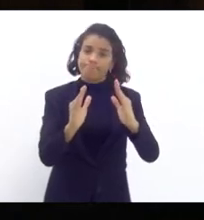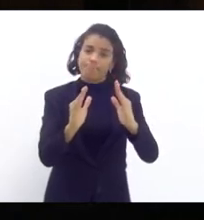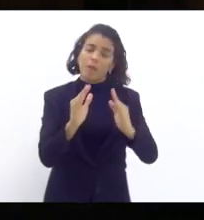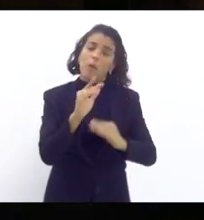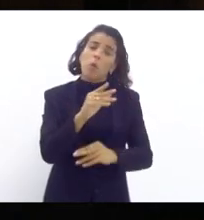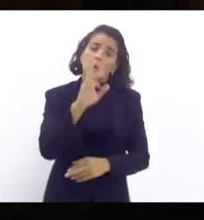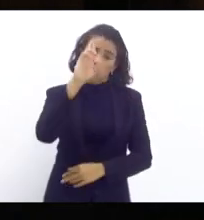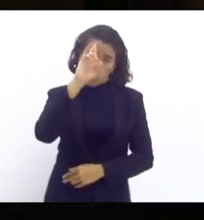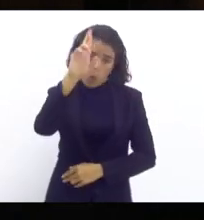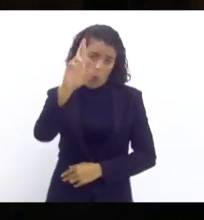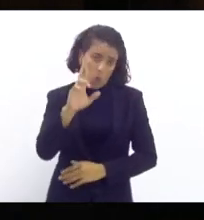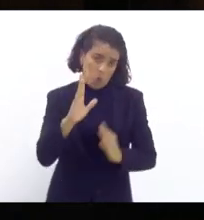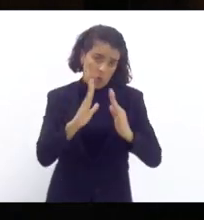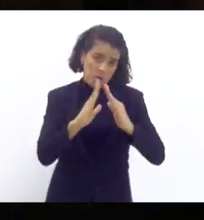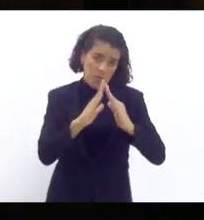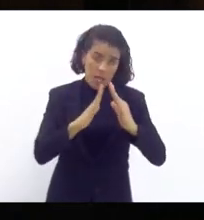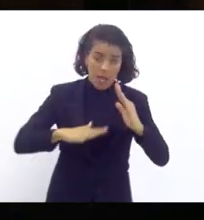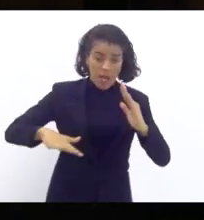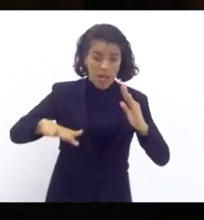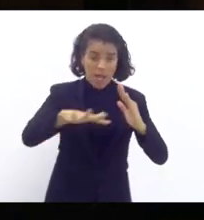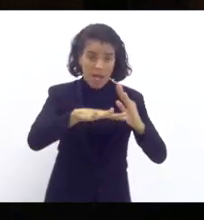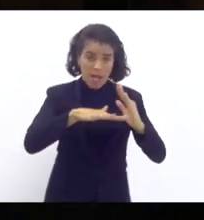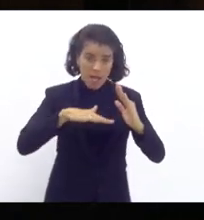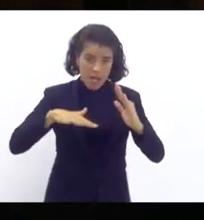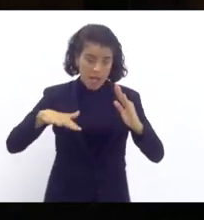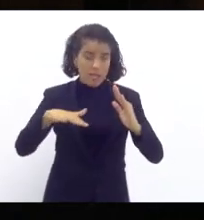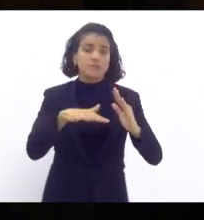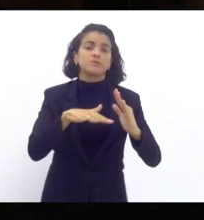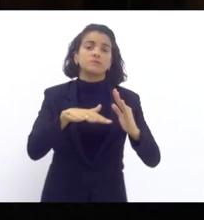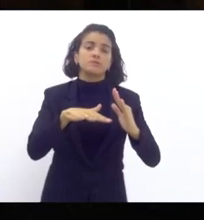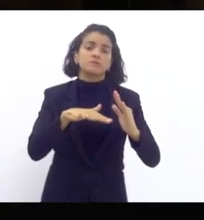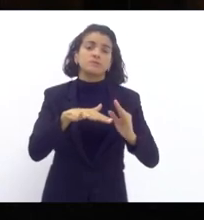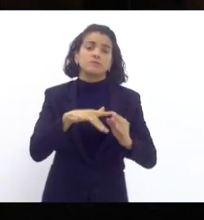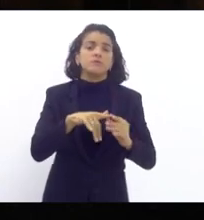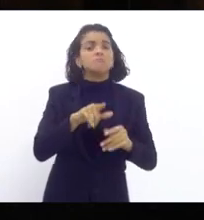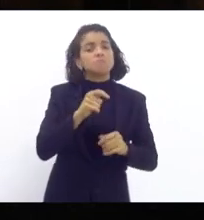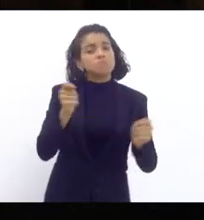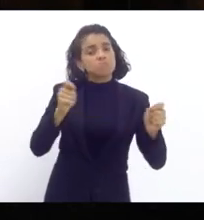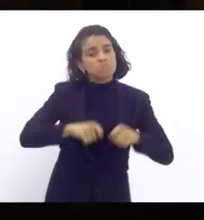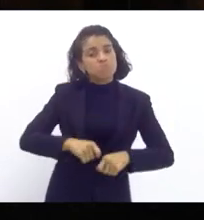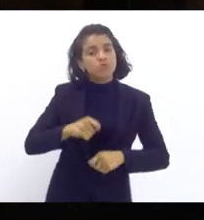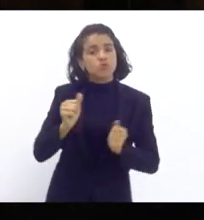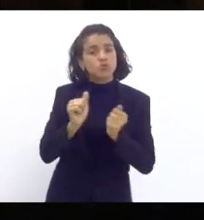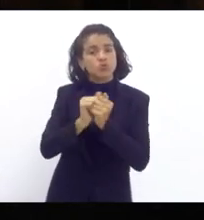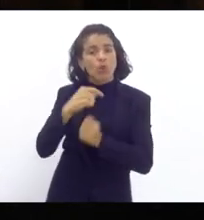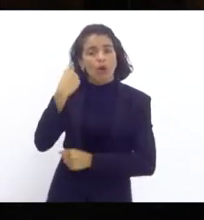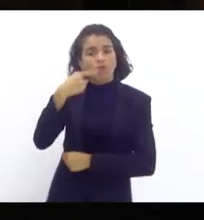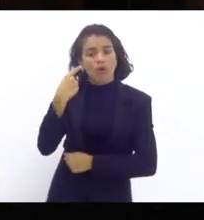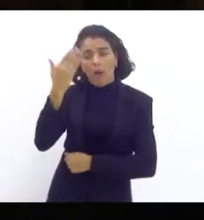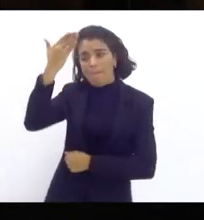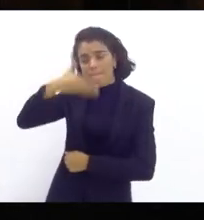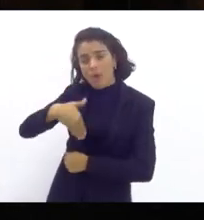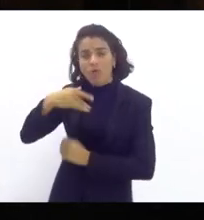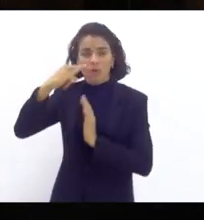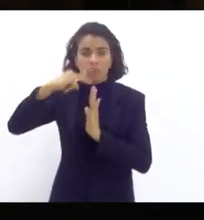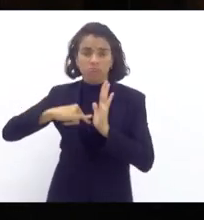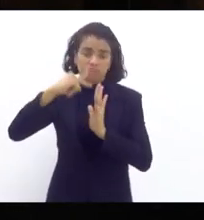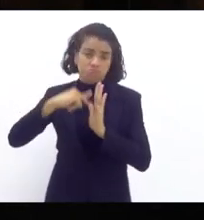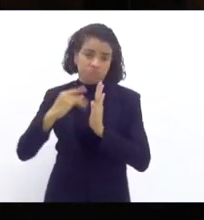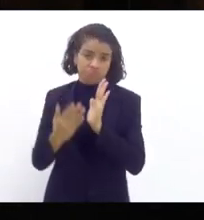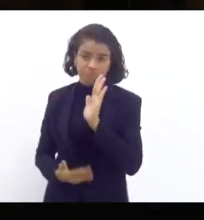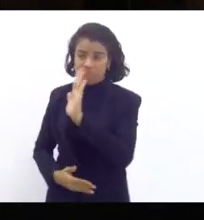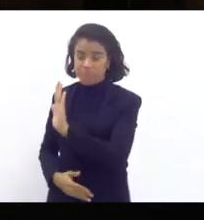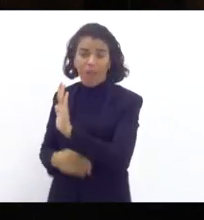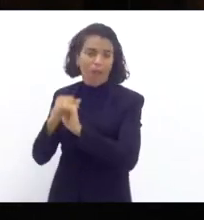para o proprietário daquela propriedade poder apresentar toda a documentação. Isso aí é